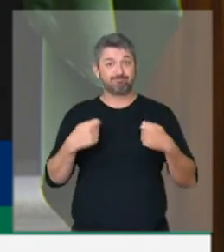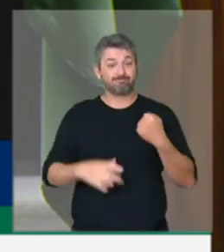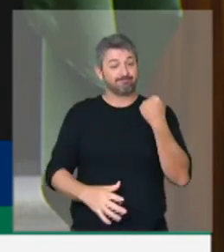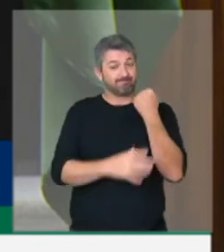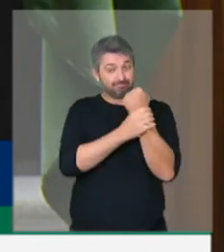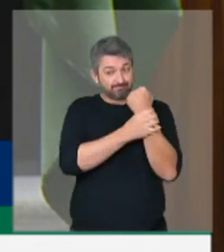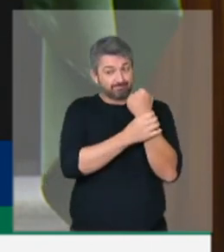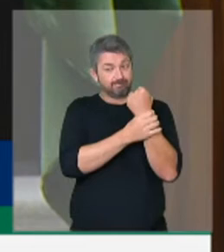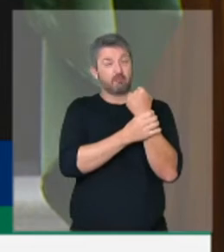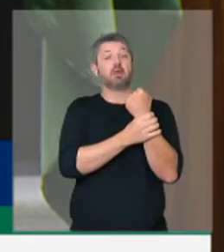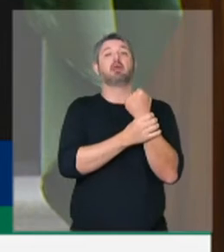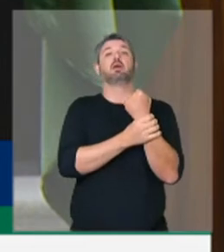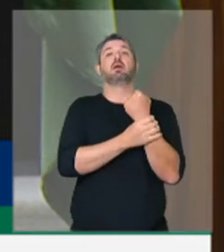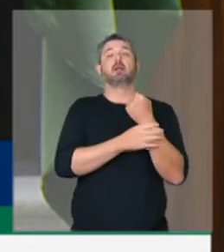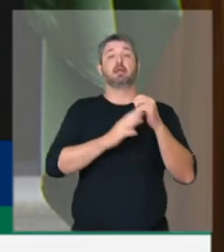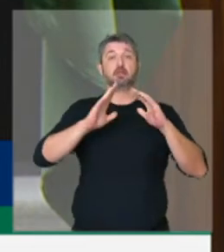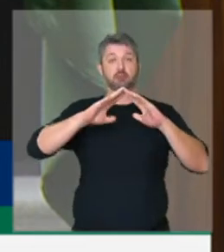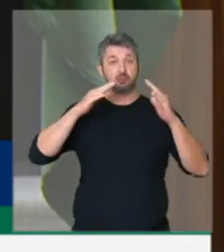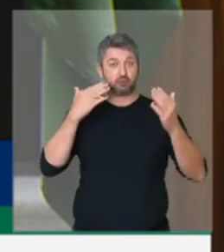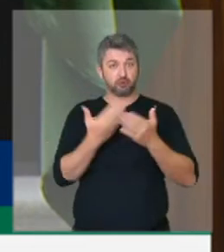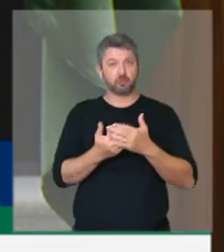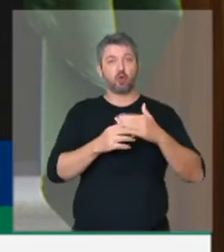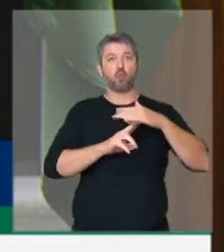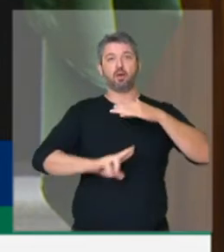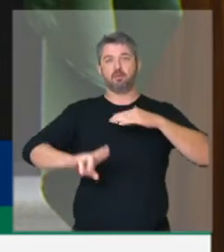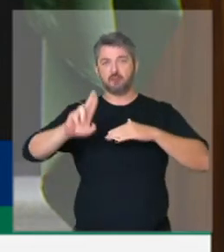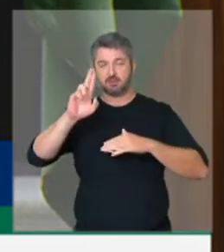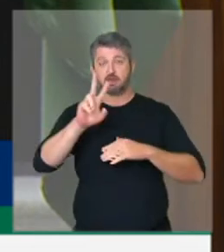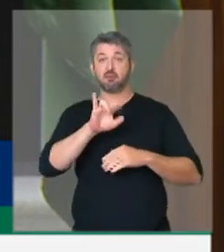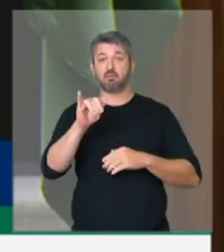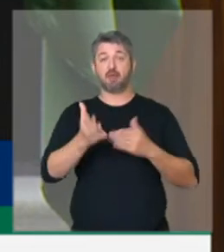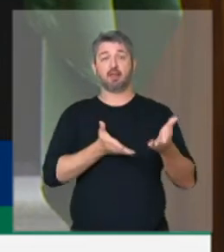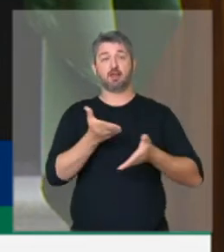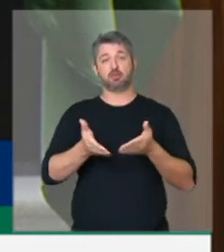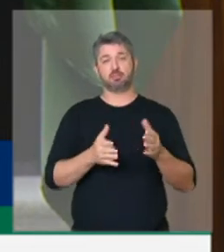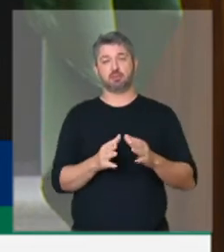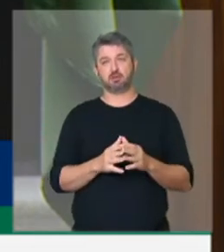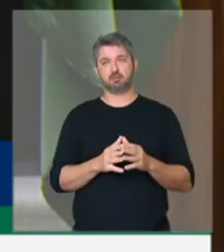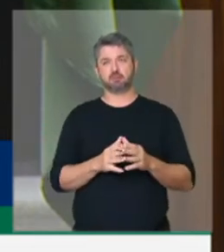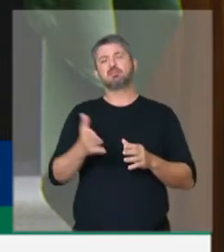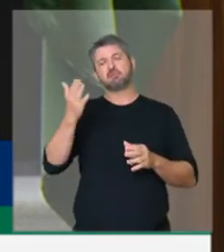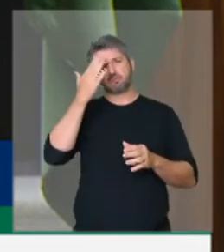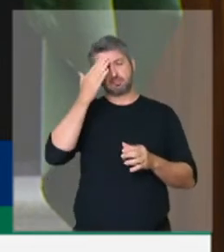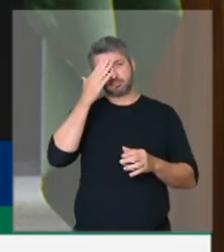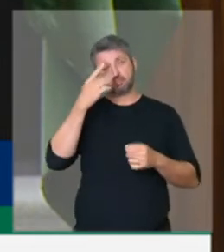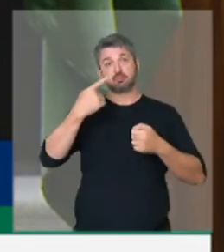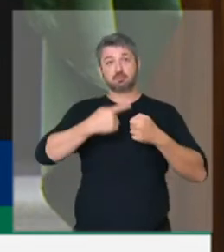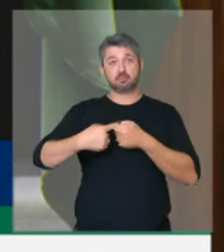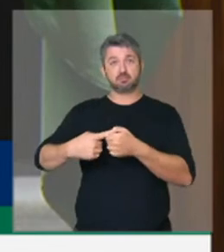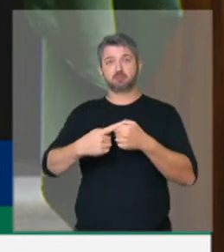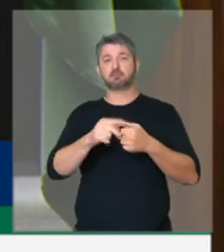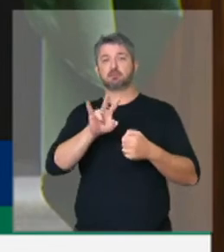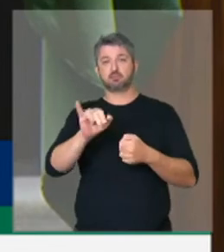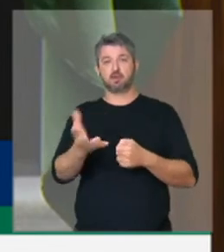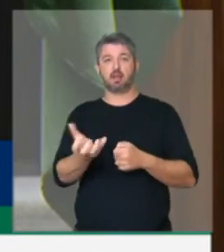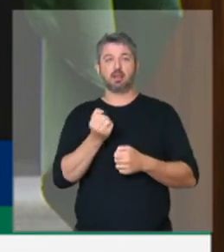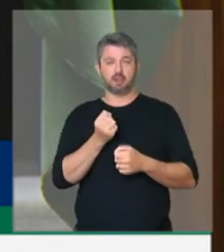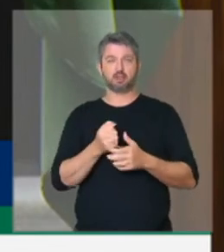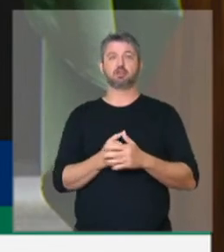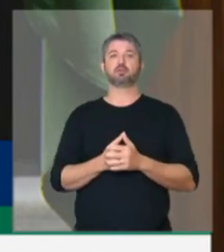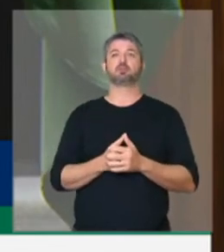garantia de que as escolas e universidades serão atendidas. Sabemos que a cidade será atendida,